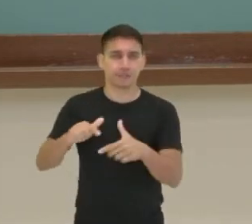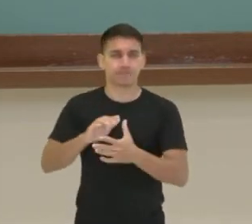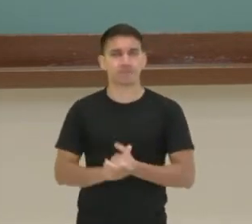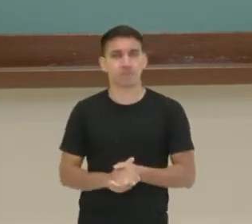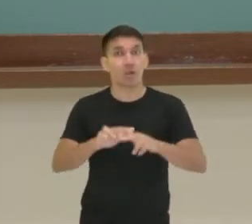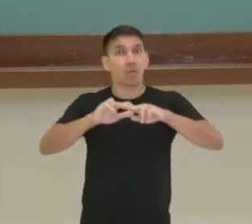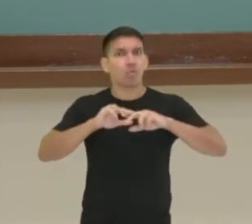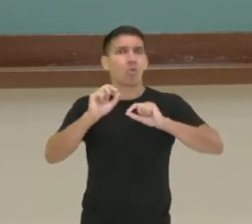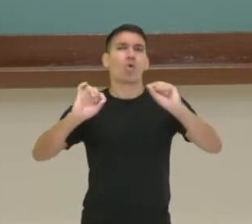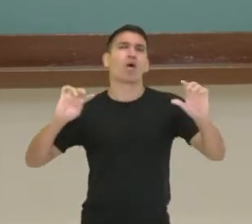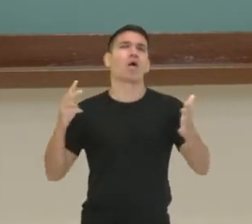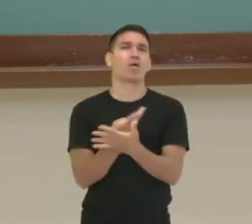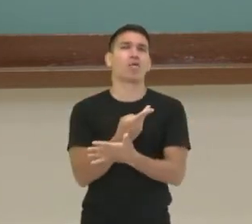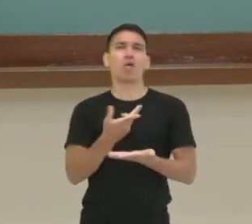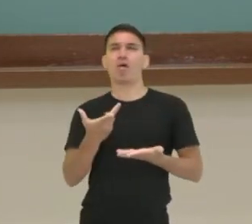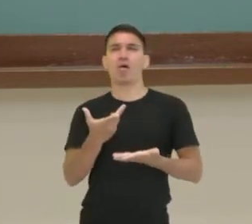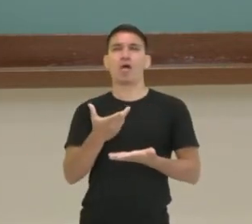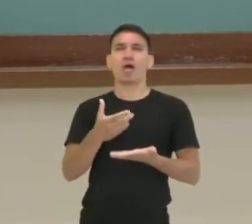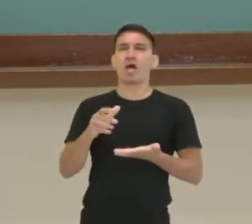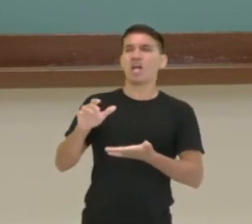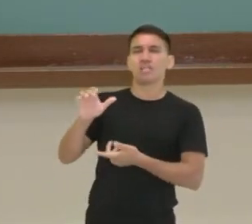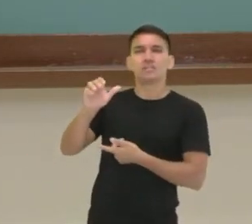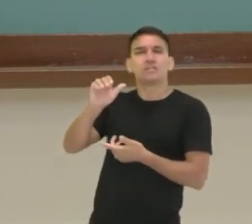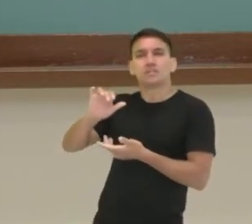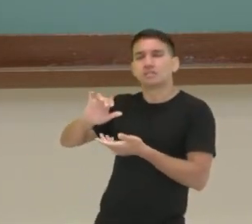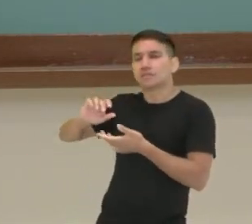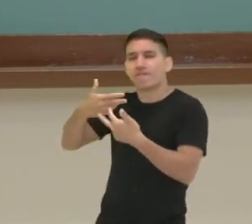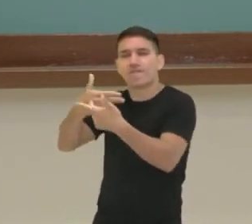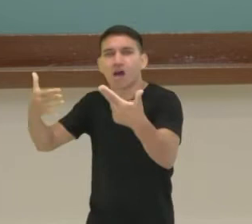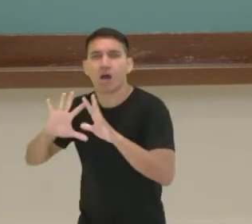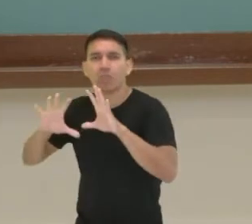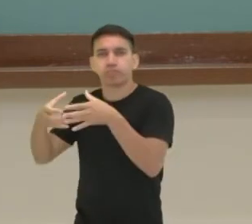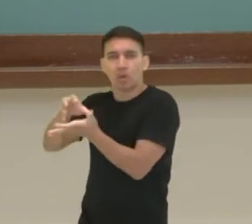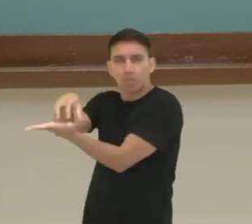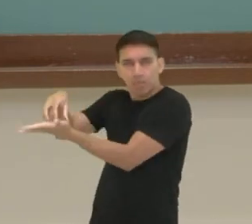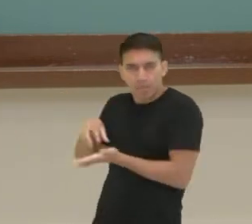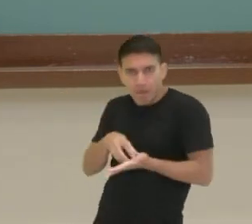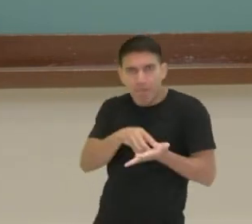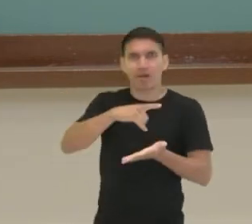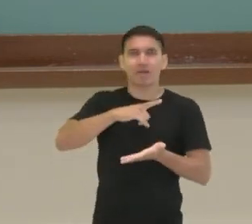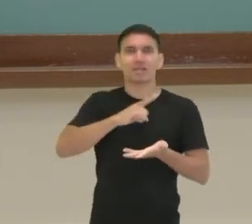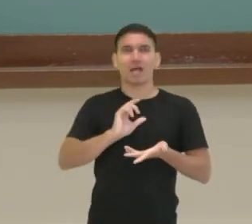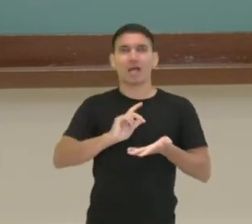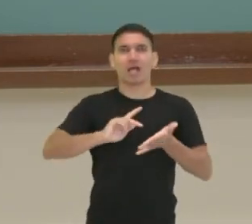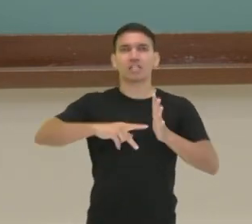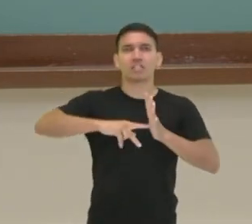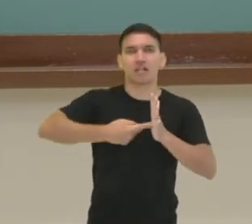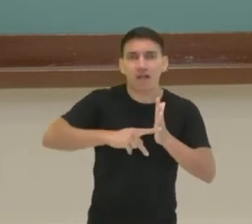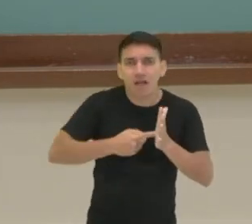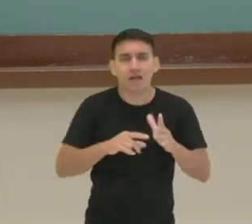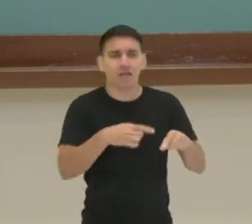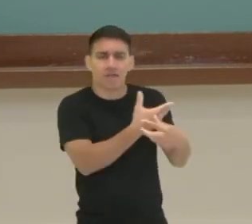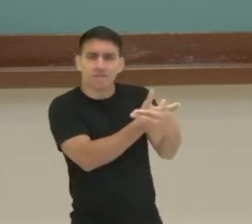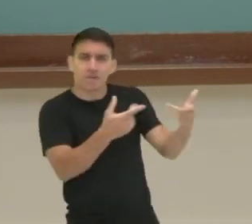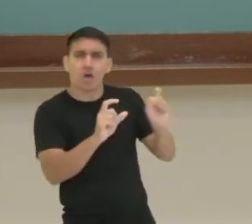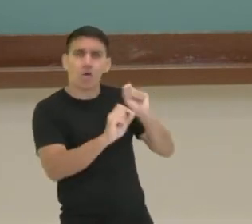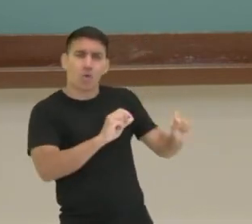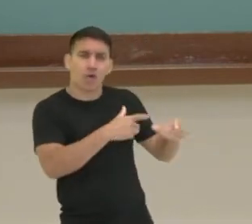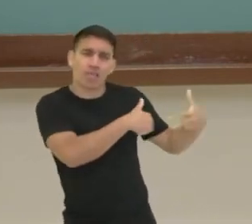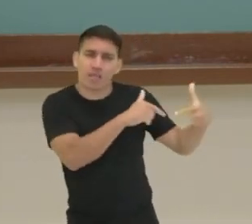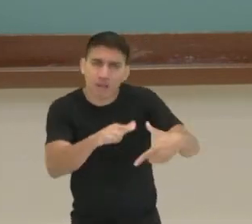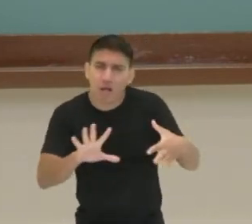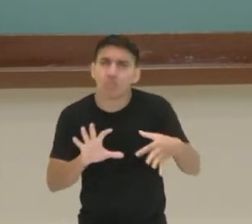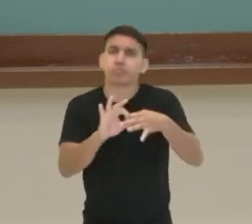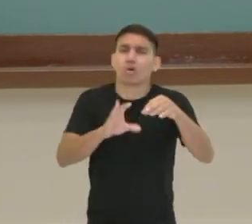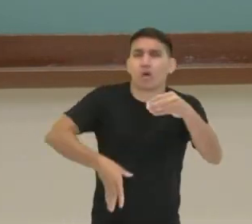de sindicatos, movimentos de trabalhadores, eram bastante favoráveis. Eles tinham medo que, ao Getúlio Vargas sair, os governos que viessem